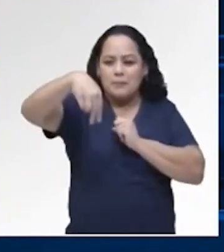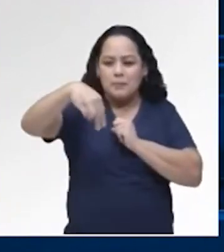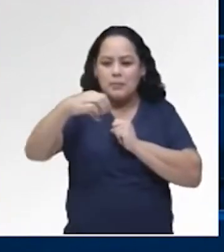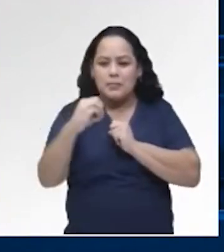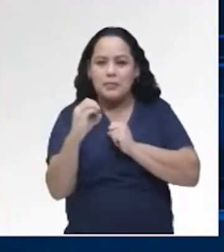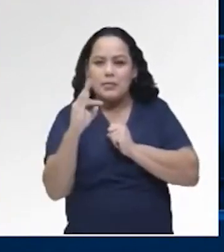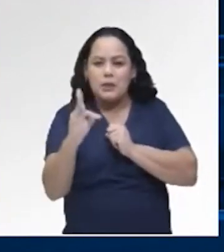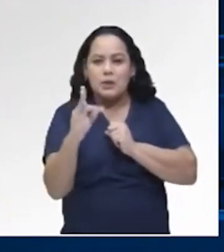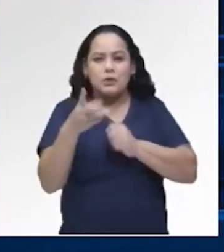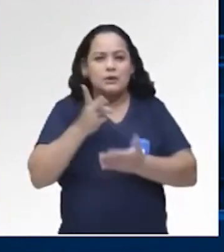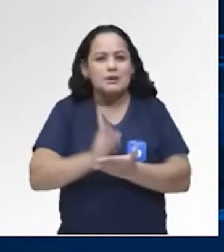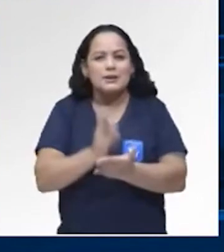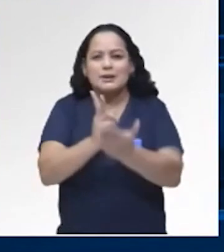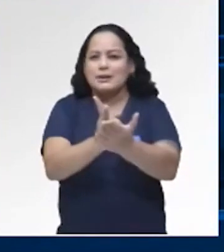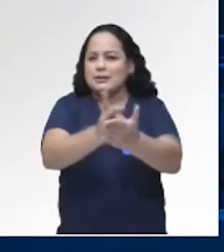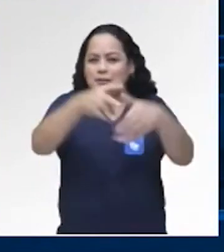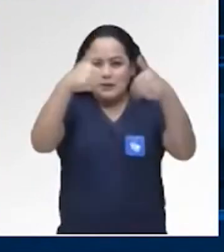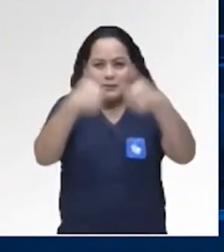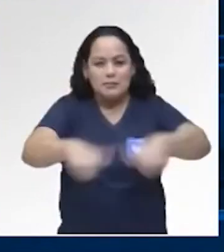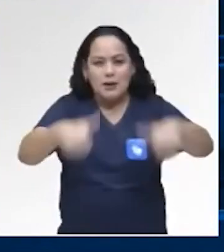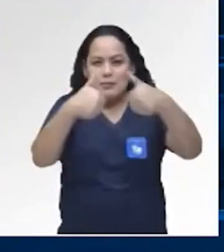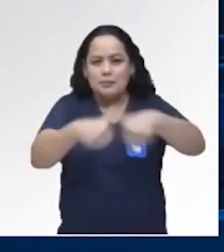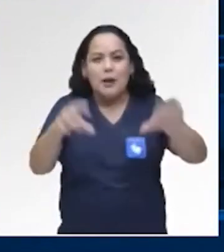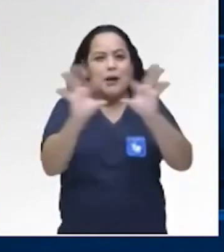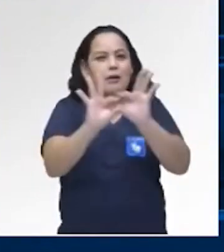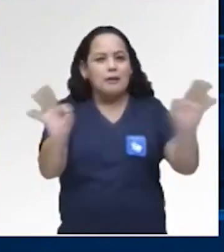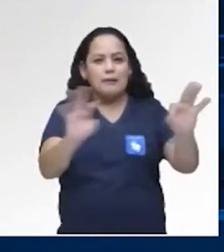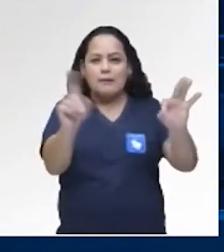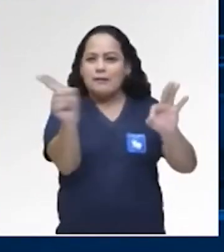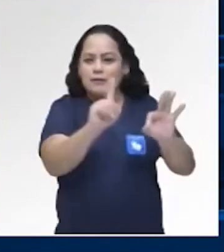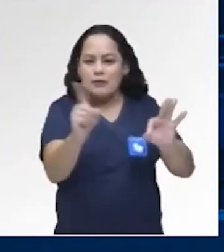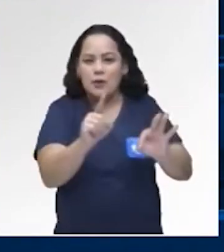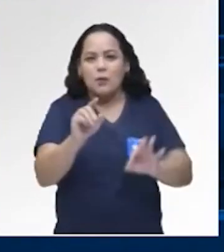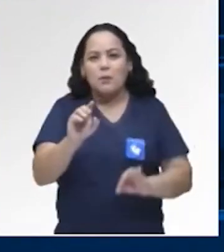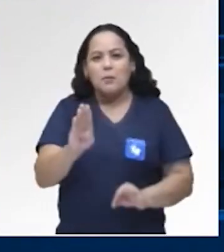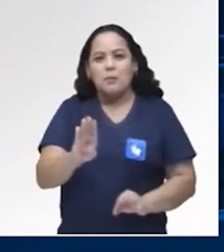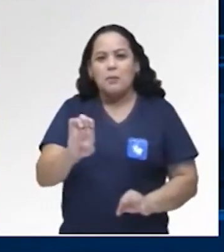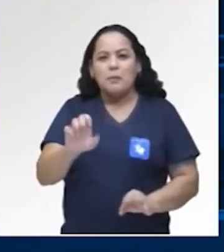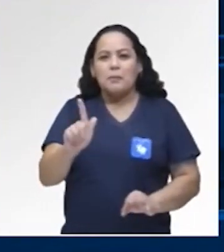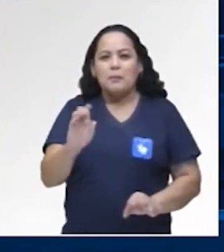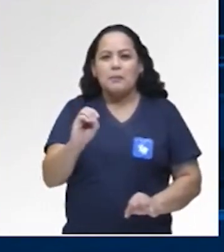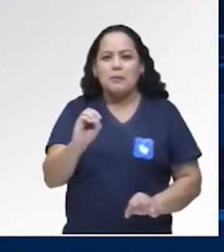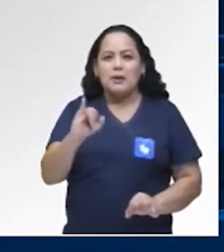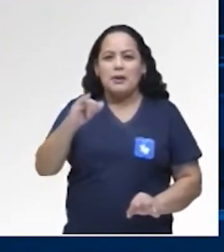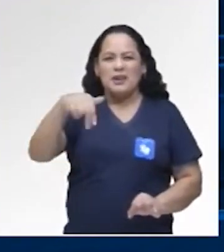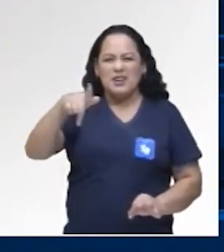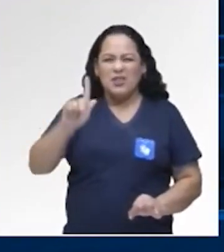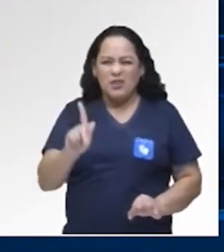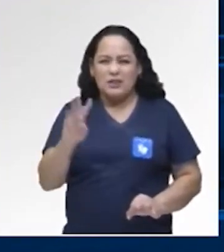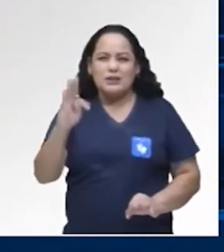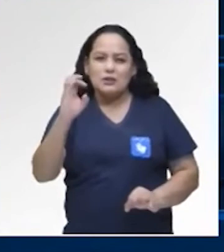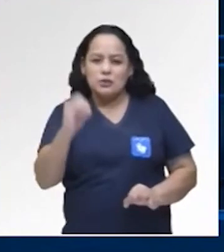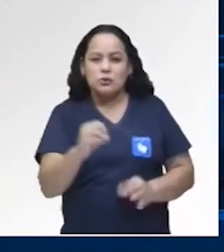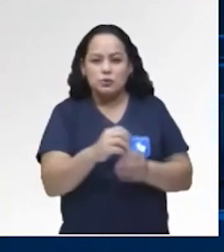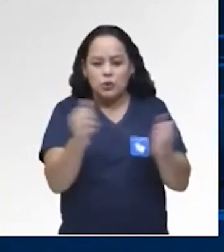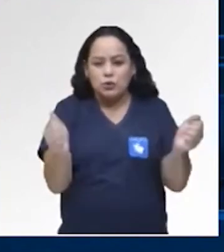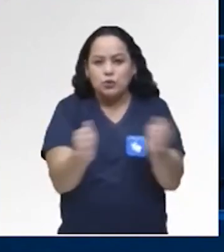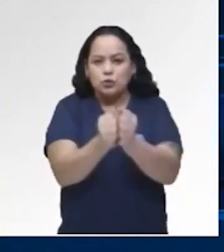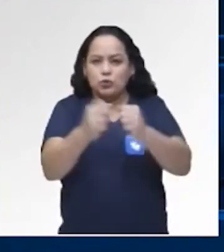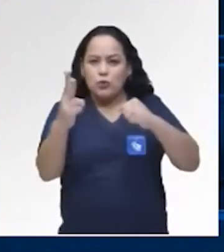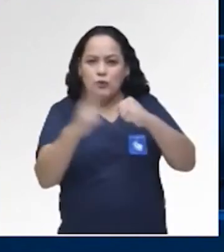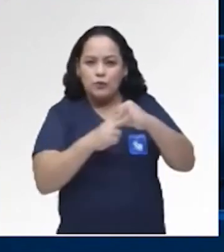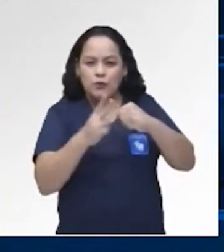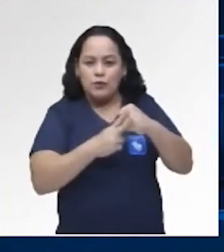estar sempre presente nas frases negativas do be going to, tá certo? E ele vai sempre ao lado do verbo